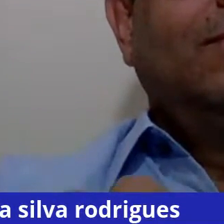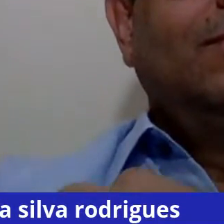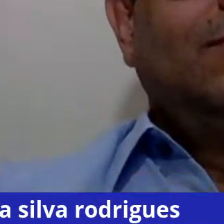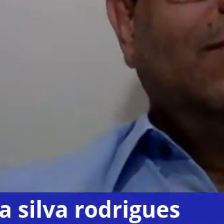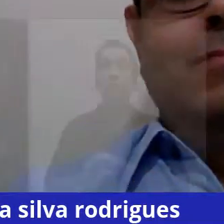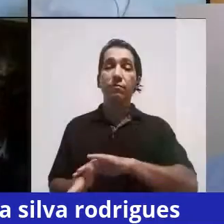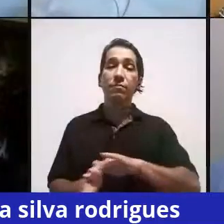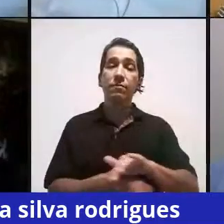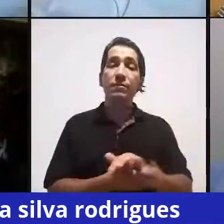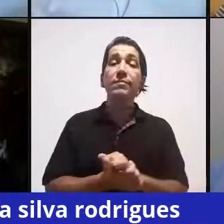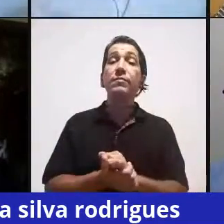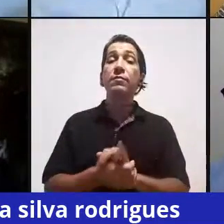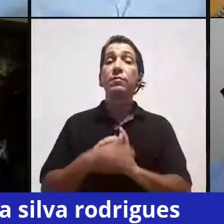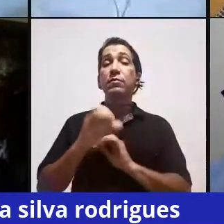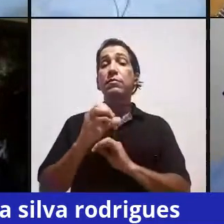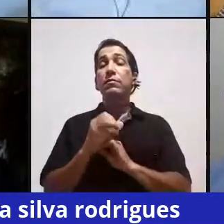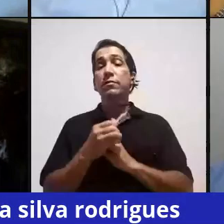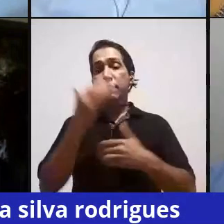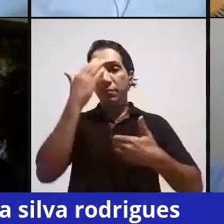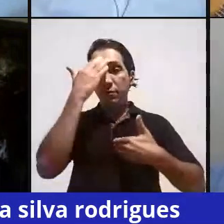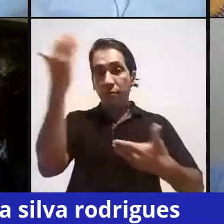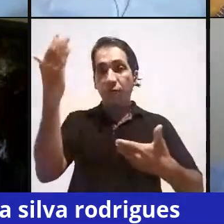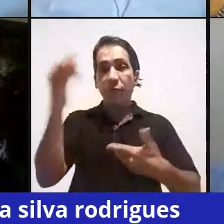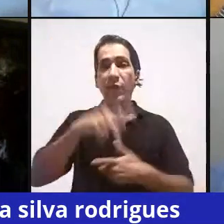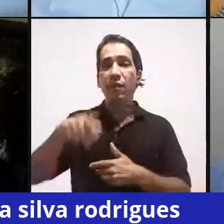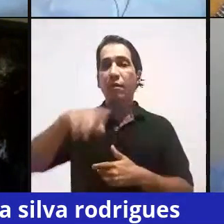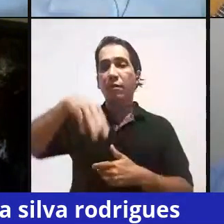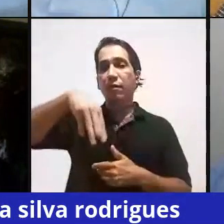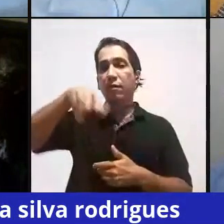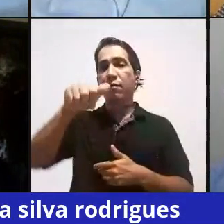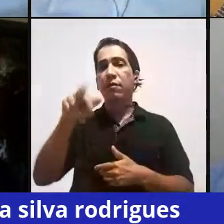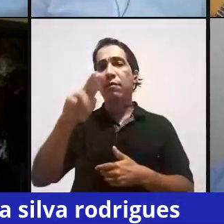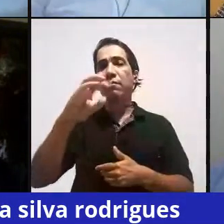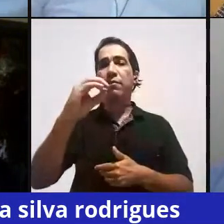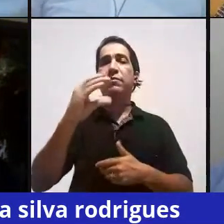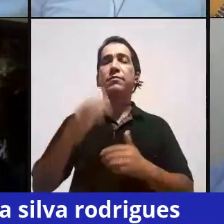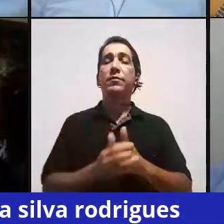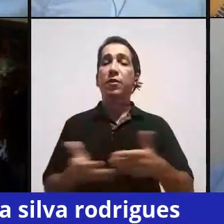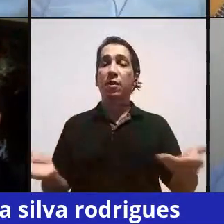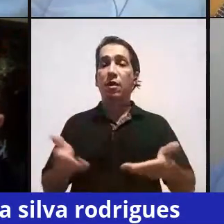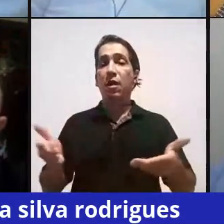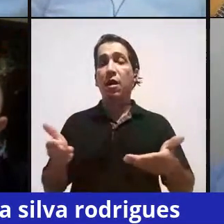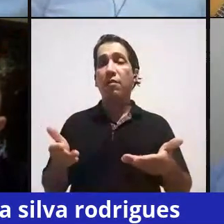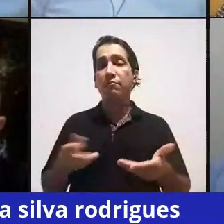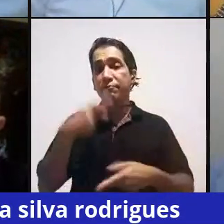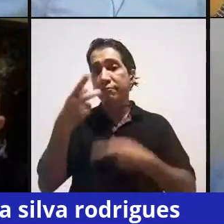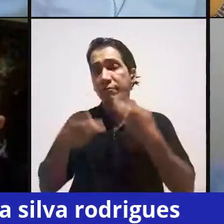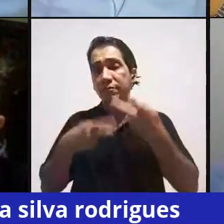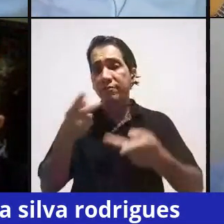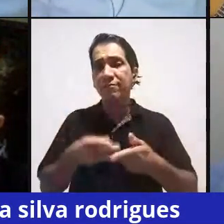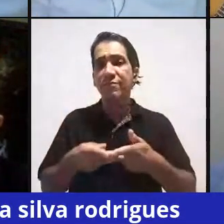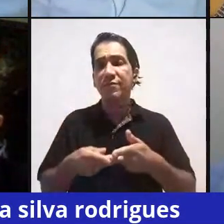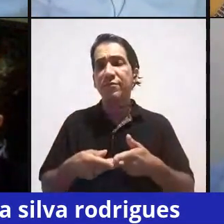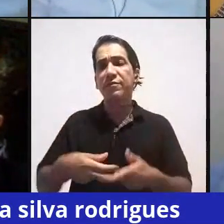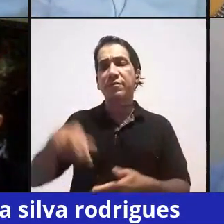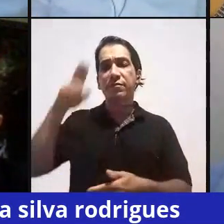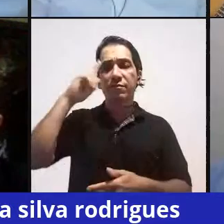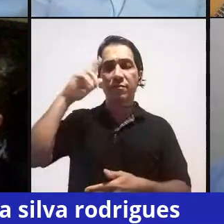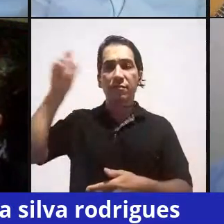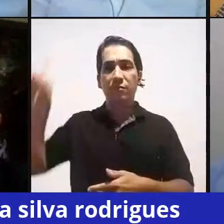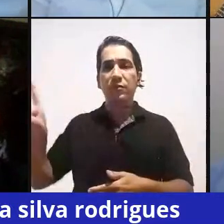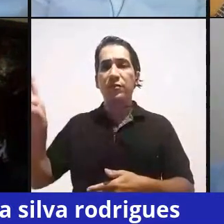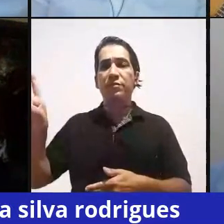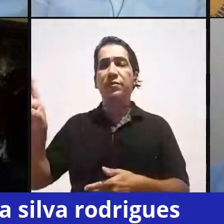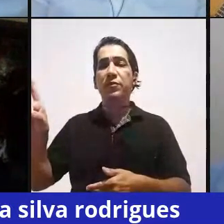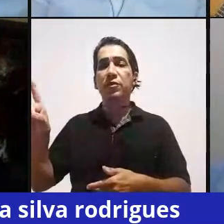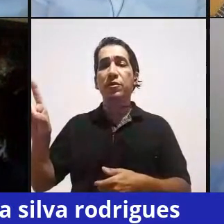Muito obrigado, professor Marco. Agora nós gostaríamos de passar a palavra para o nosso diretor aqui do campus